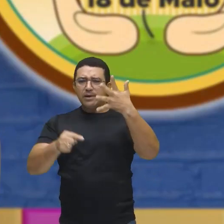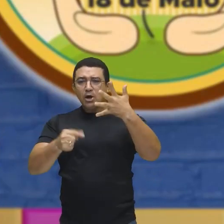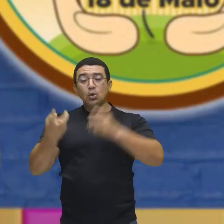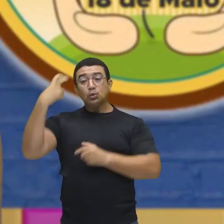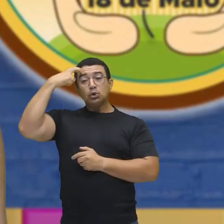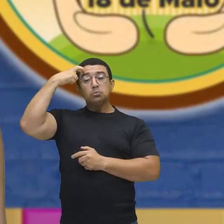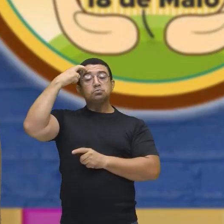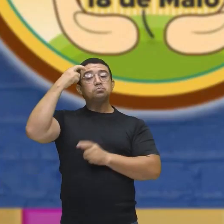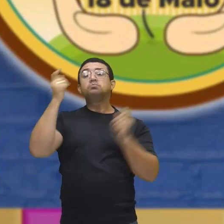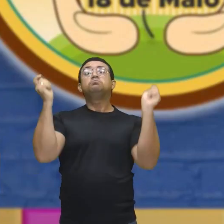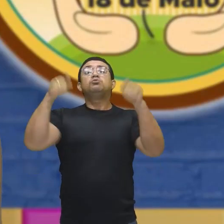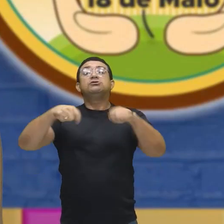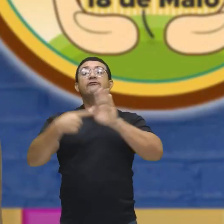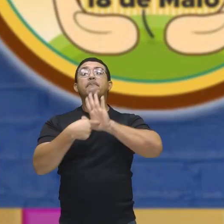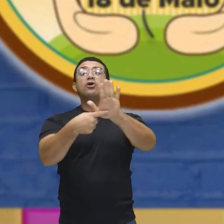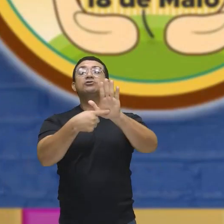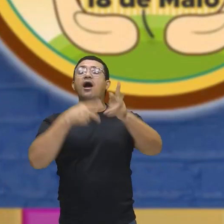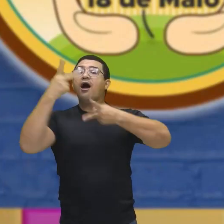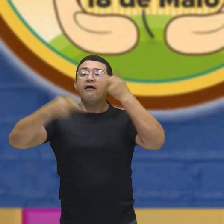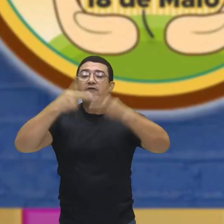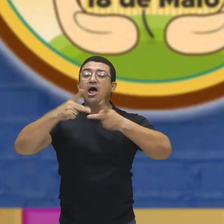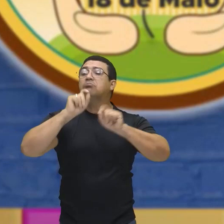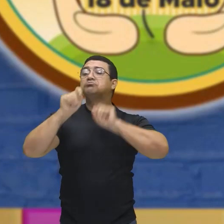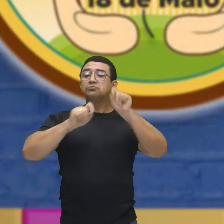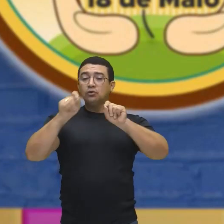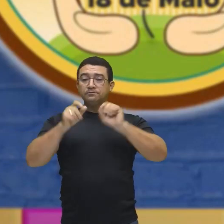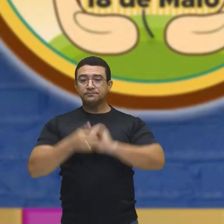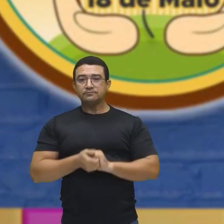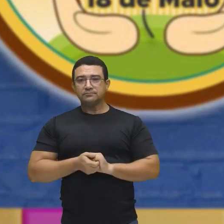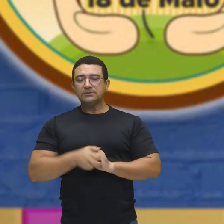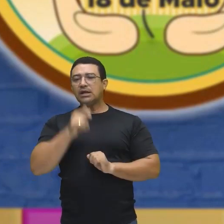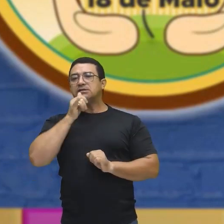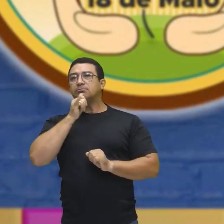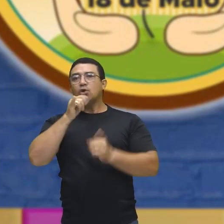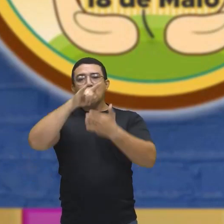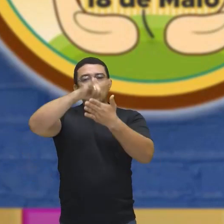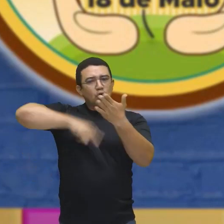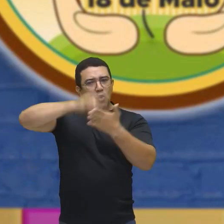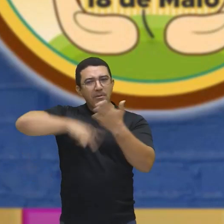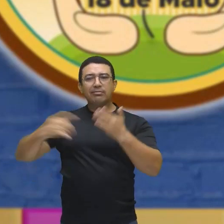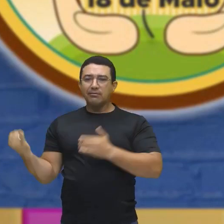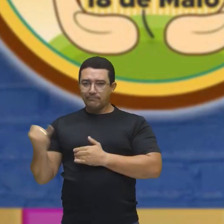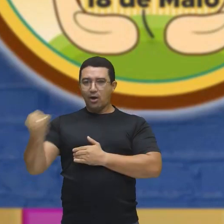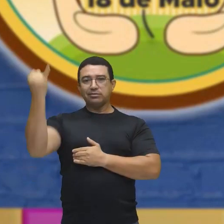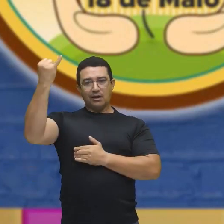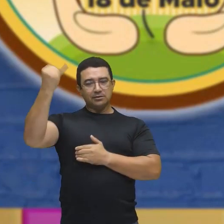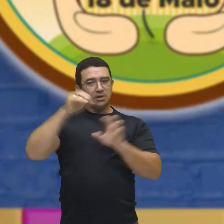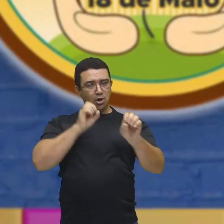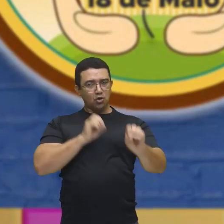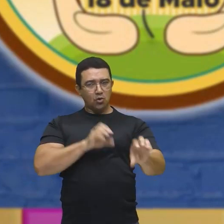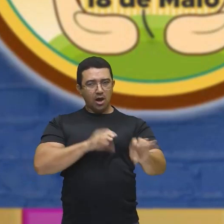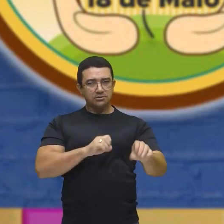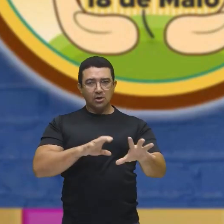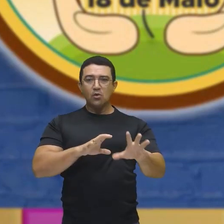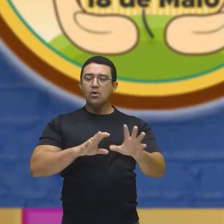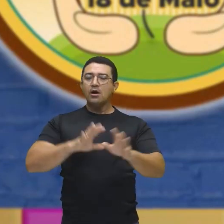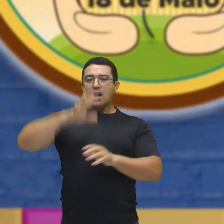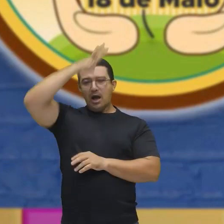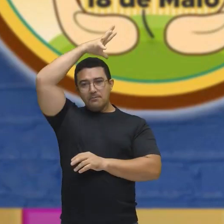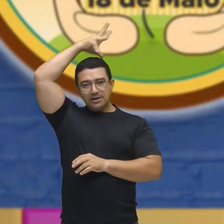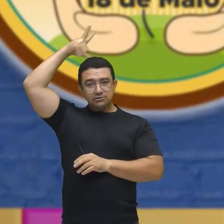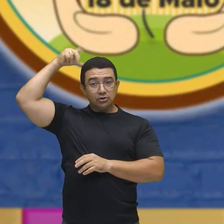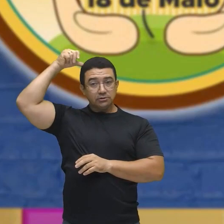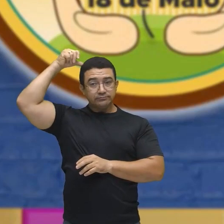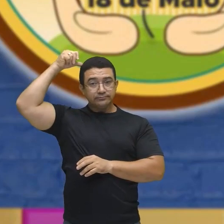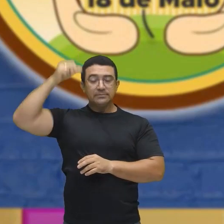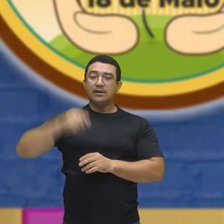podemos mostrar? O que nós podemos falar com base em um documento muito importante para a educação do Amazonas? Que nós estamos falando de quê?